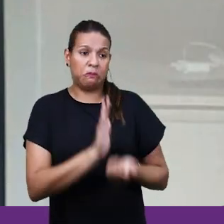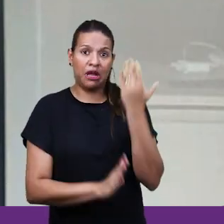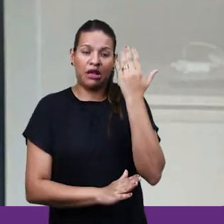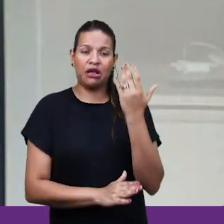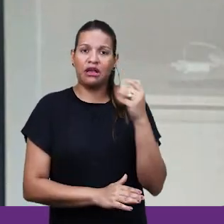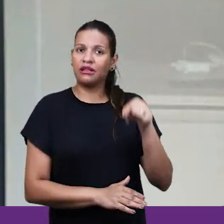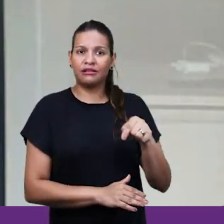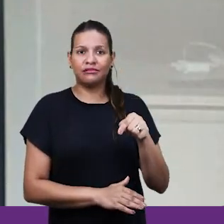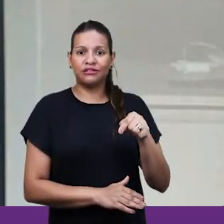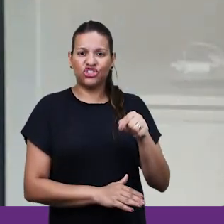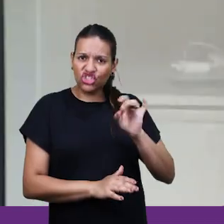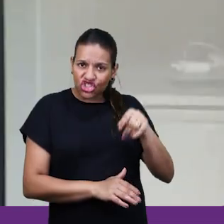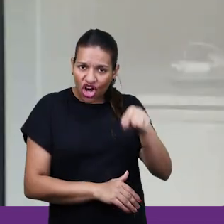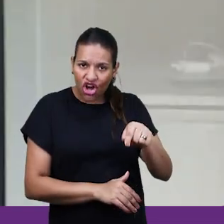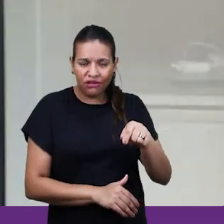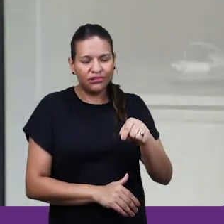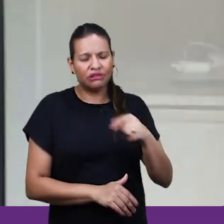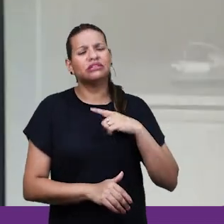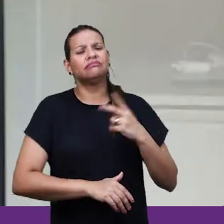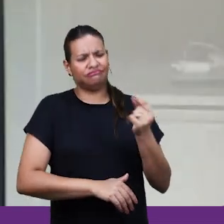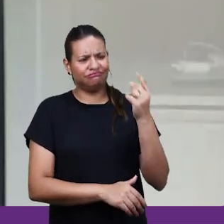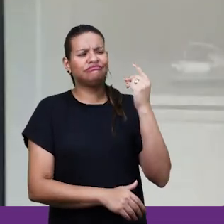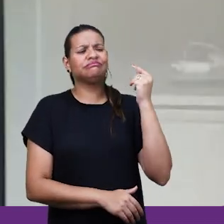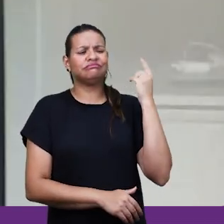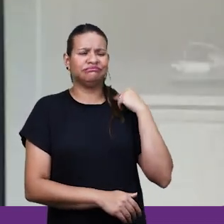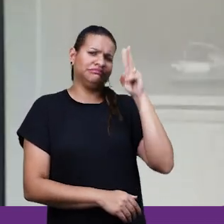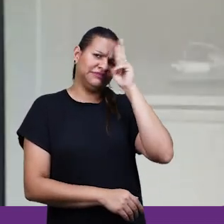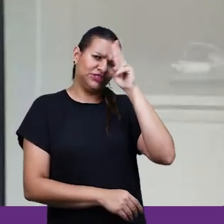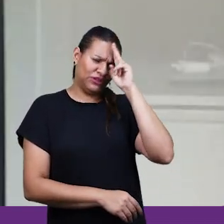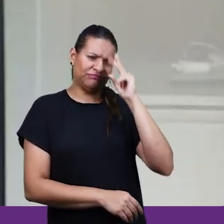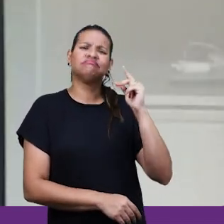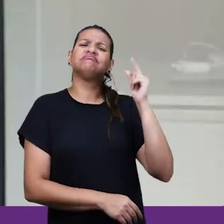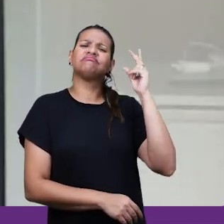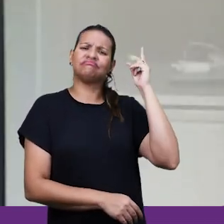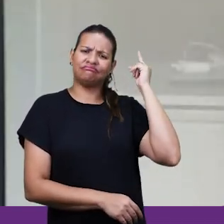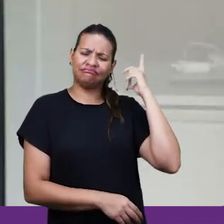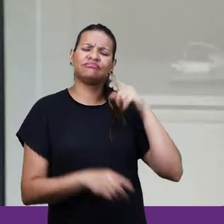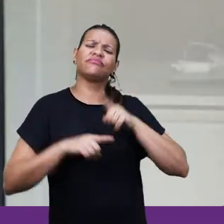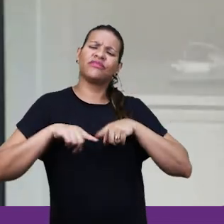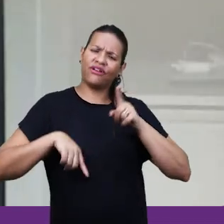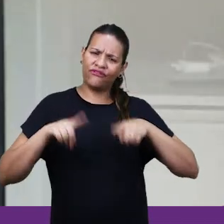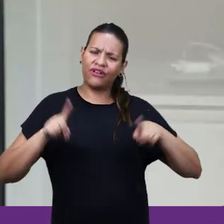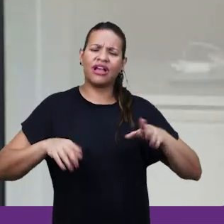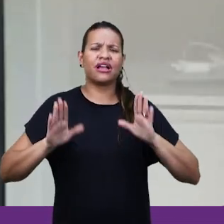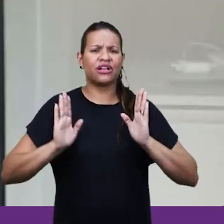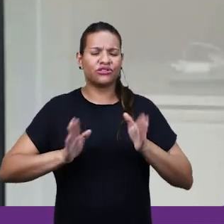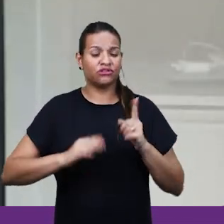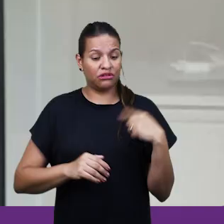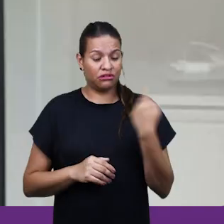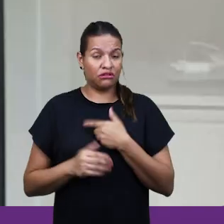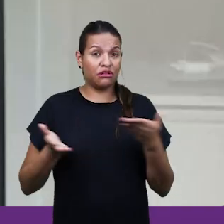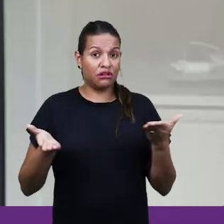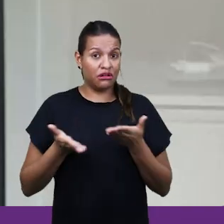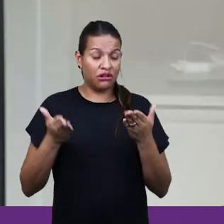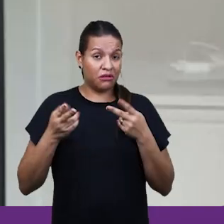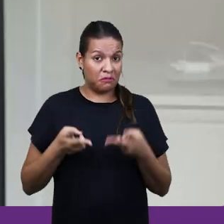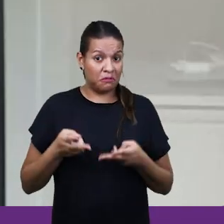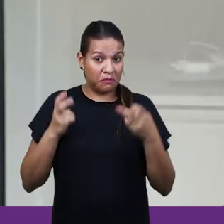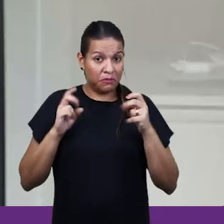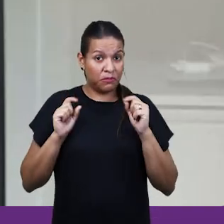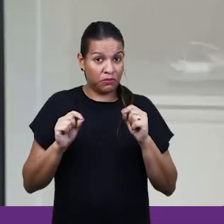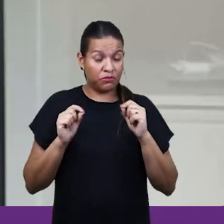né? A gente tem isso aí ao longo da história, inúmeros exemplos. O que a gente vê agora é